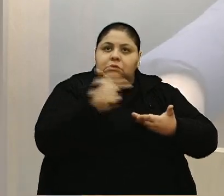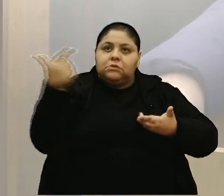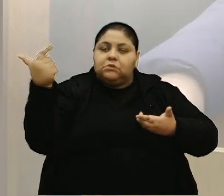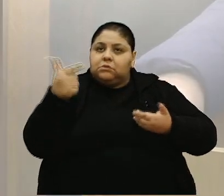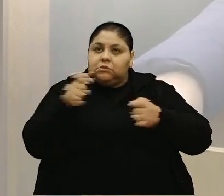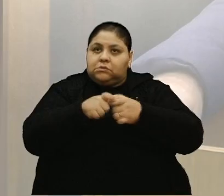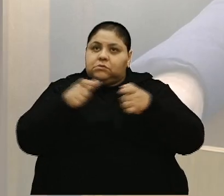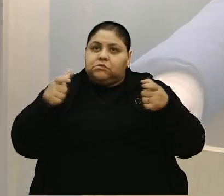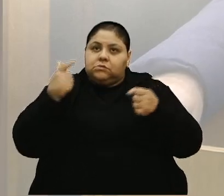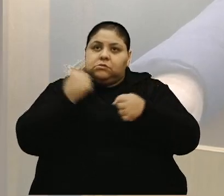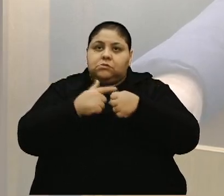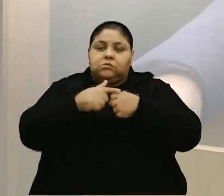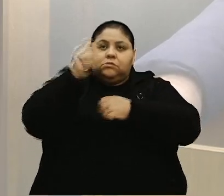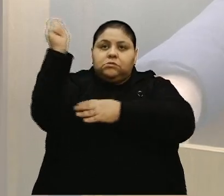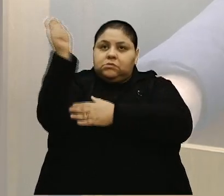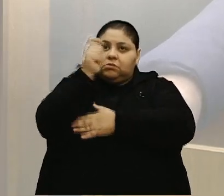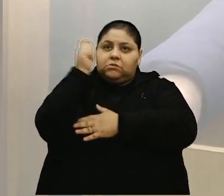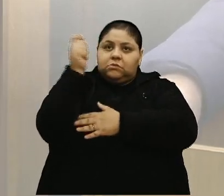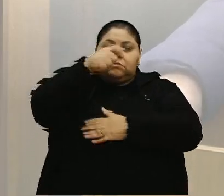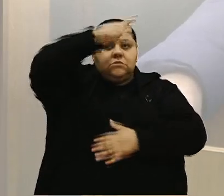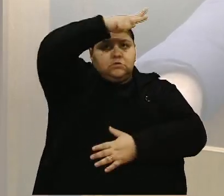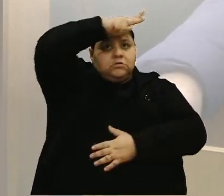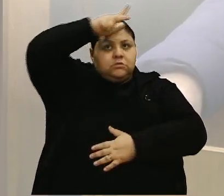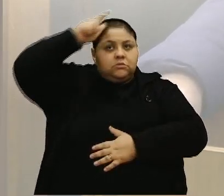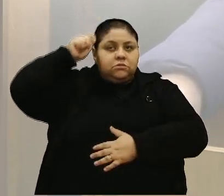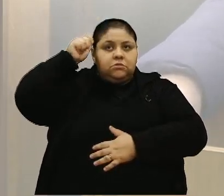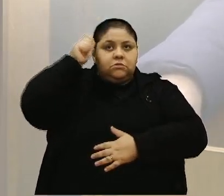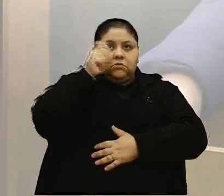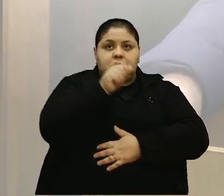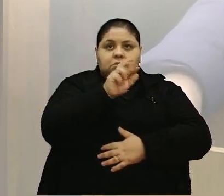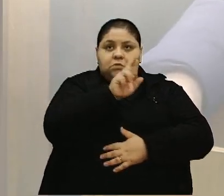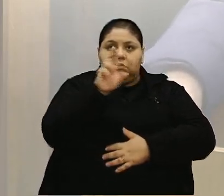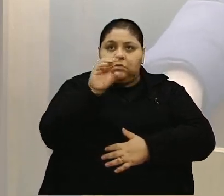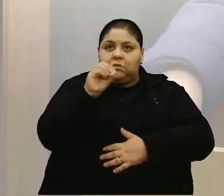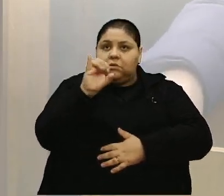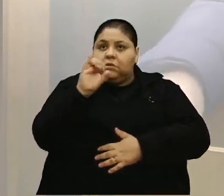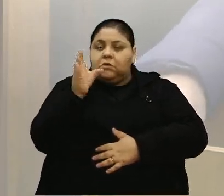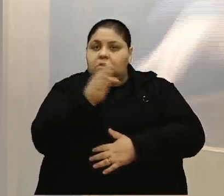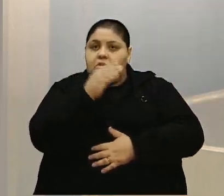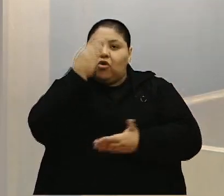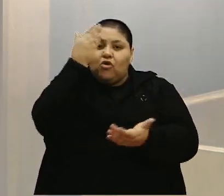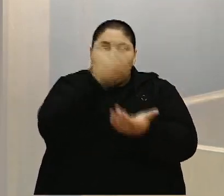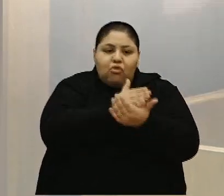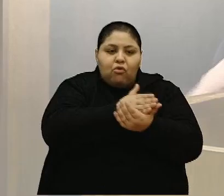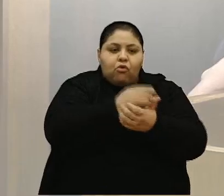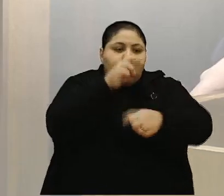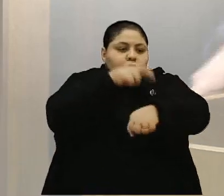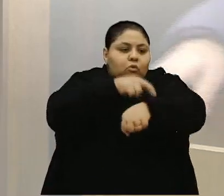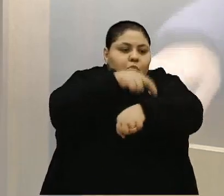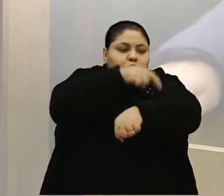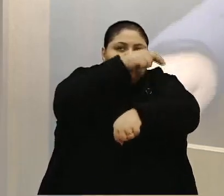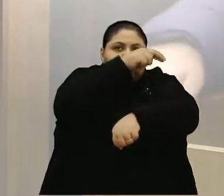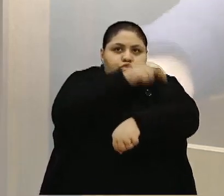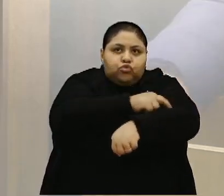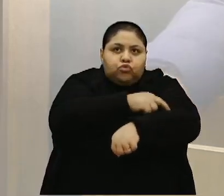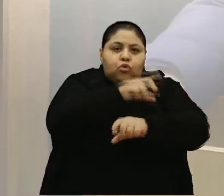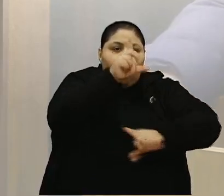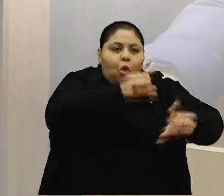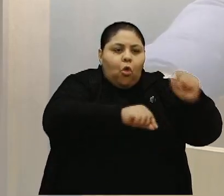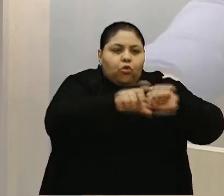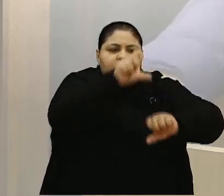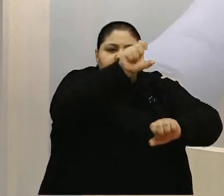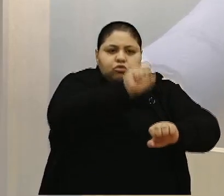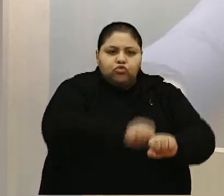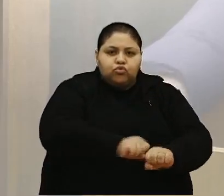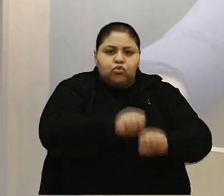cidade do Rio Grande do Sul. O prefeito de Arroio do Meio, de Mussum, de Teotônia, de Cruzeiro do Sul, de